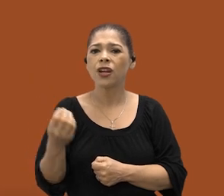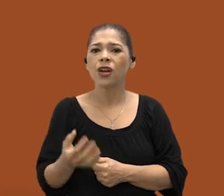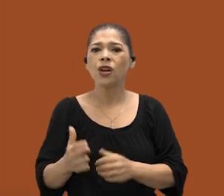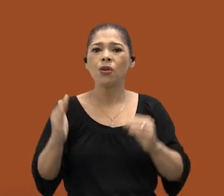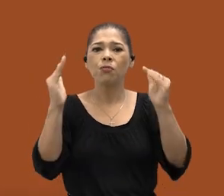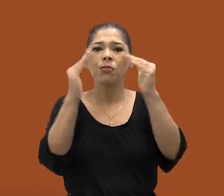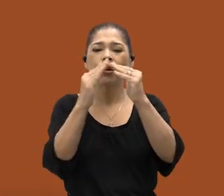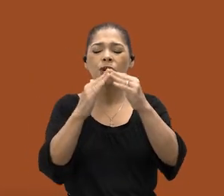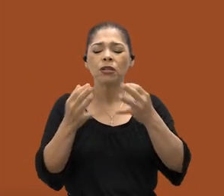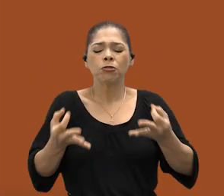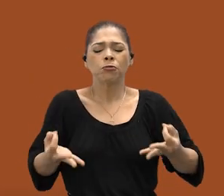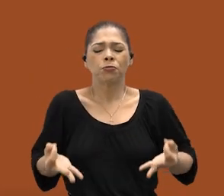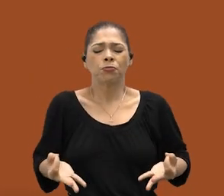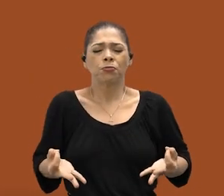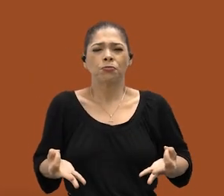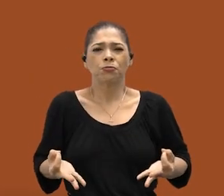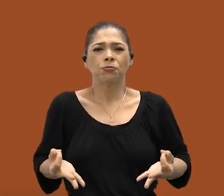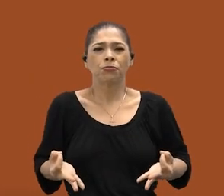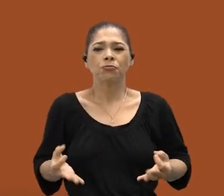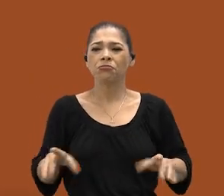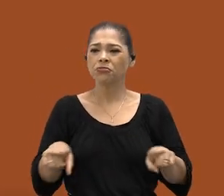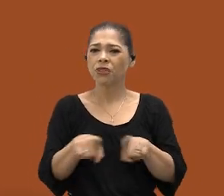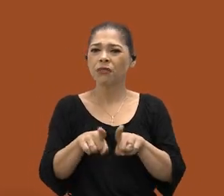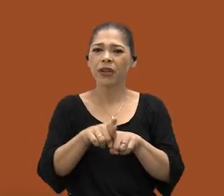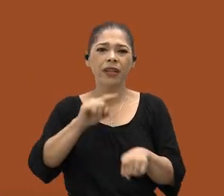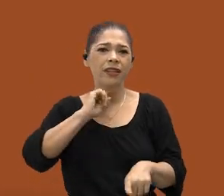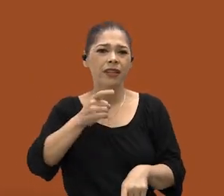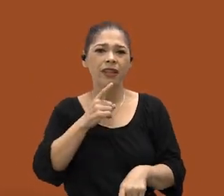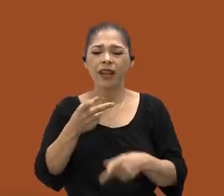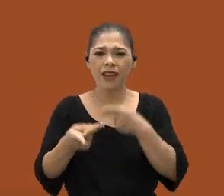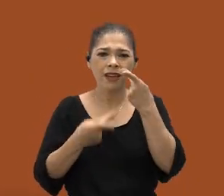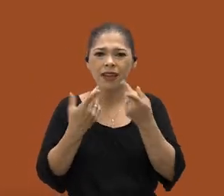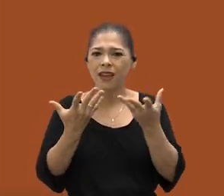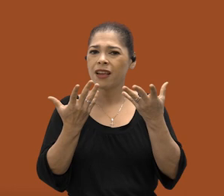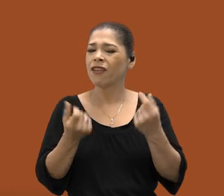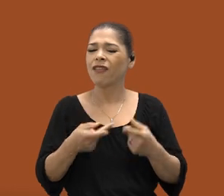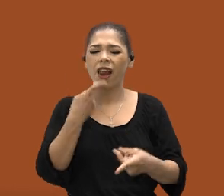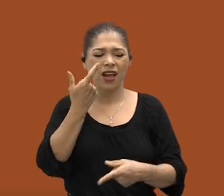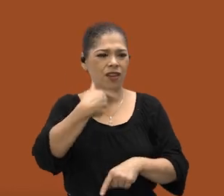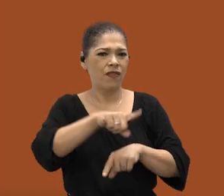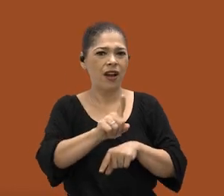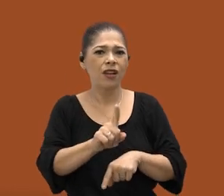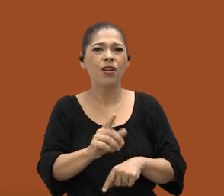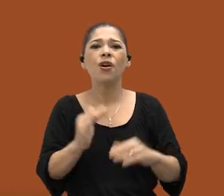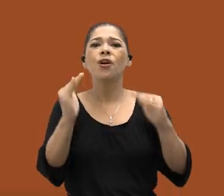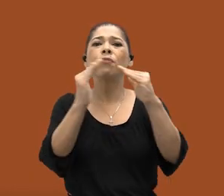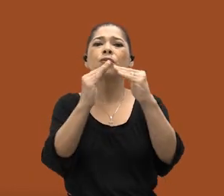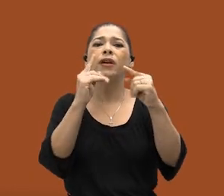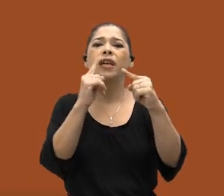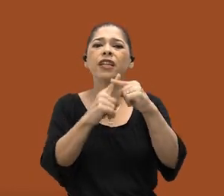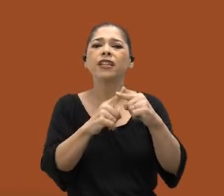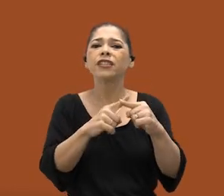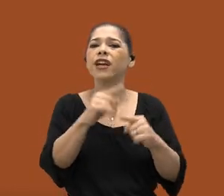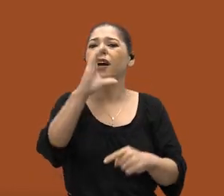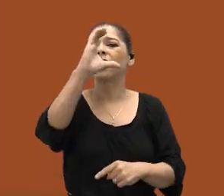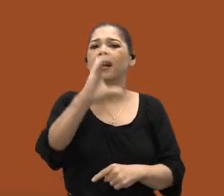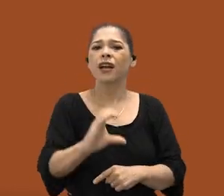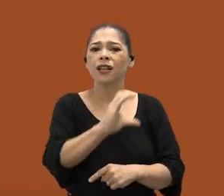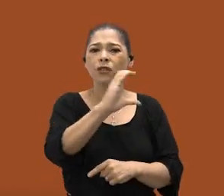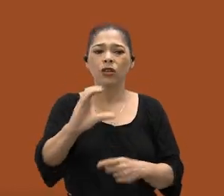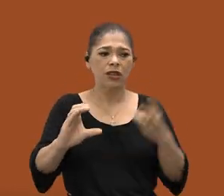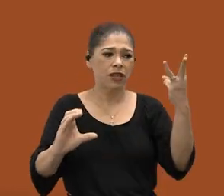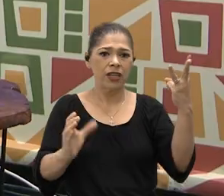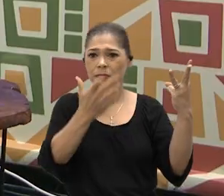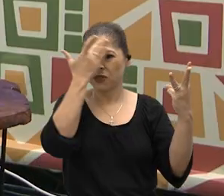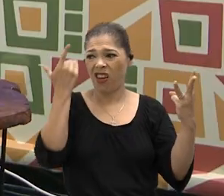budista também ninguém se mostrou o contrário eu ponho a Igreja Católica Três pessoas levantaram a mão dizendo que